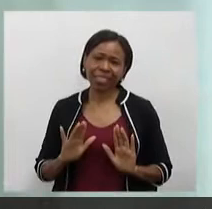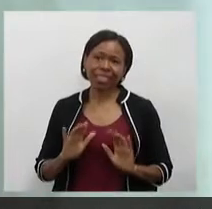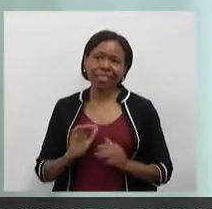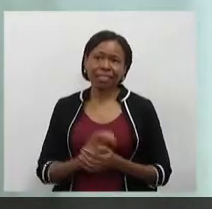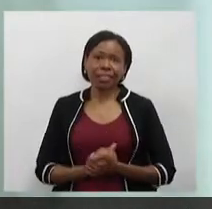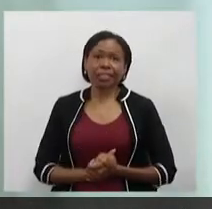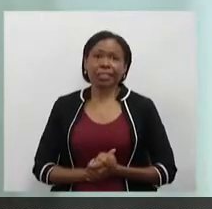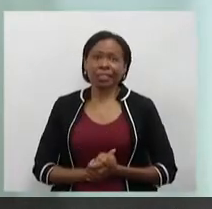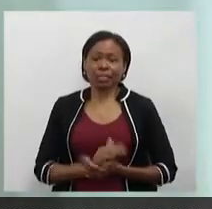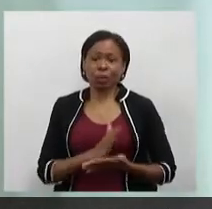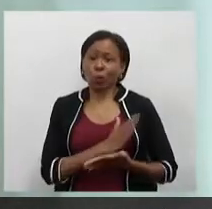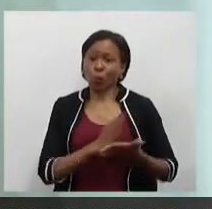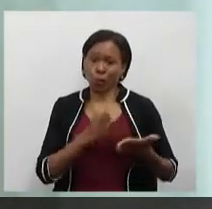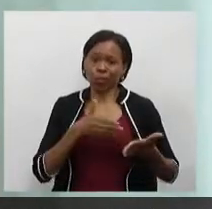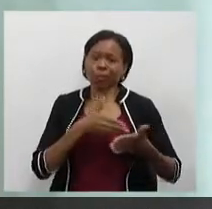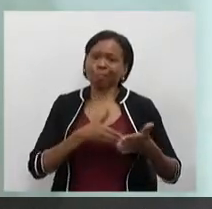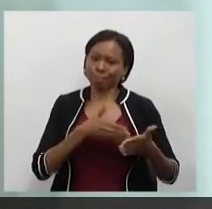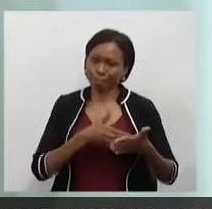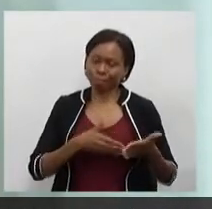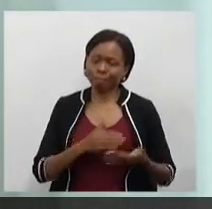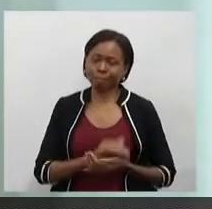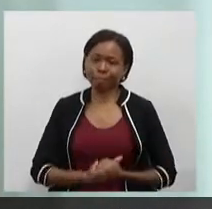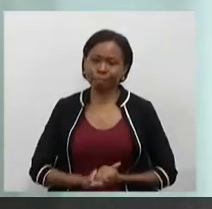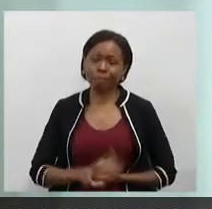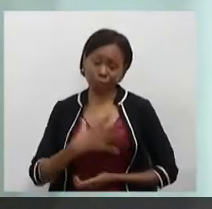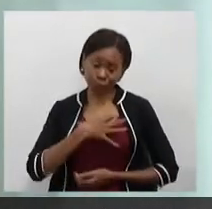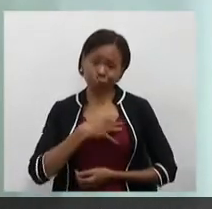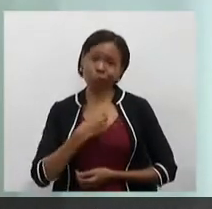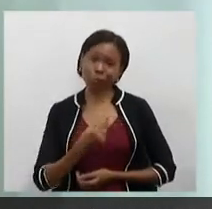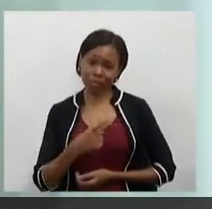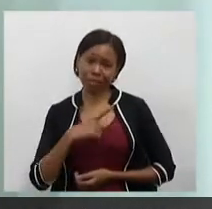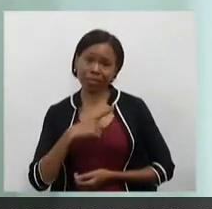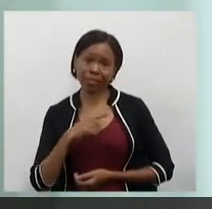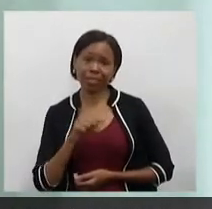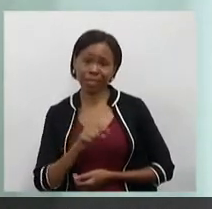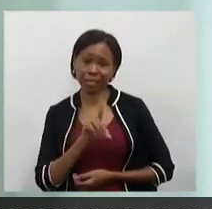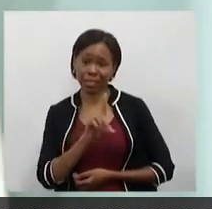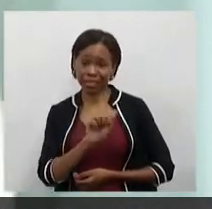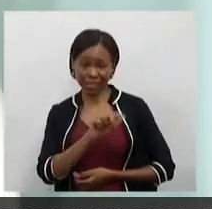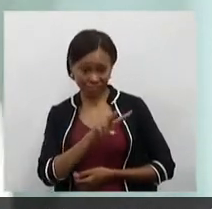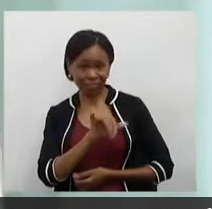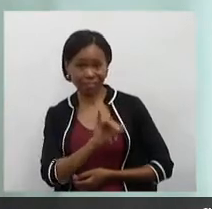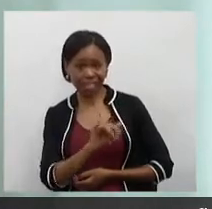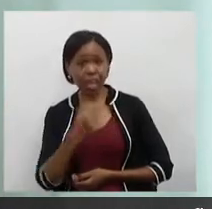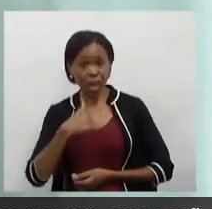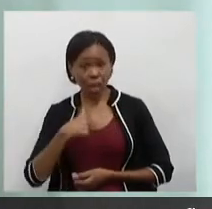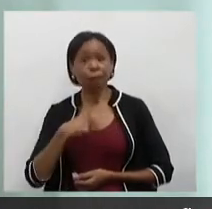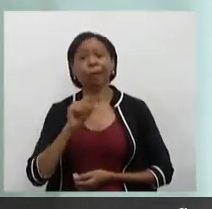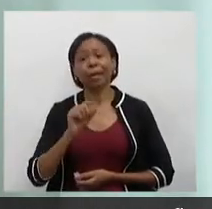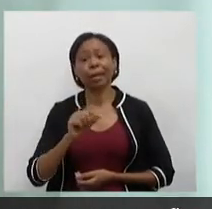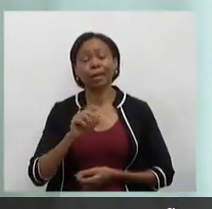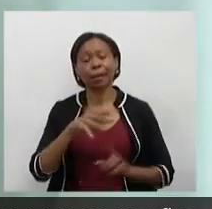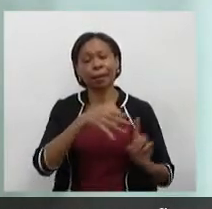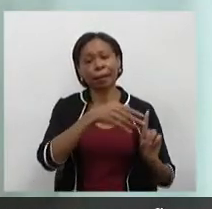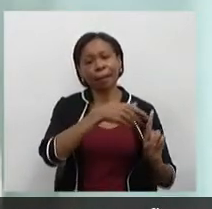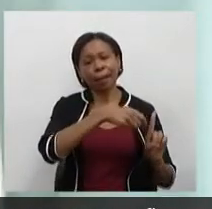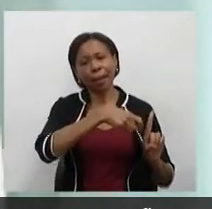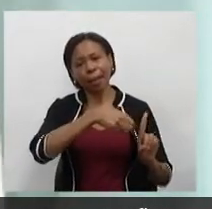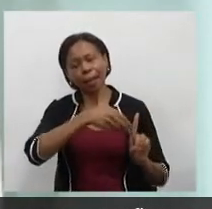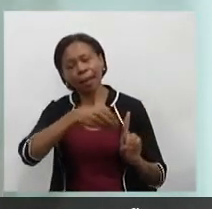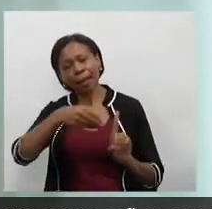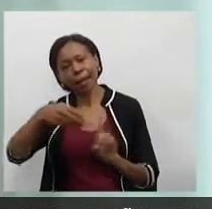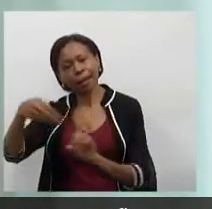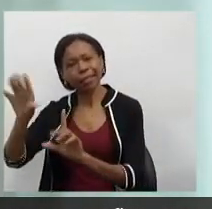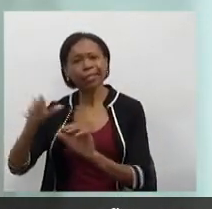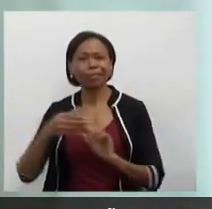filho gastrostomizado e eu sou estomaterapeuta. E eu levo Davi para todos os lugares numa cadeira de roda. Eu não deixo de exercer o direito dele de ir e